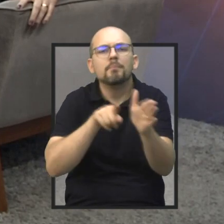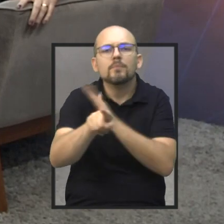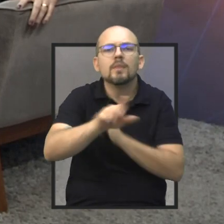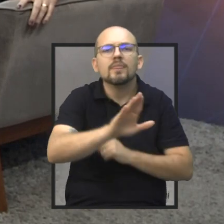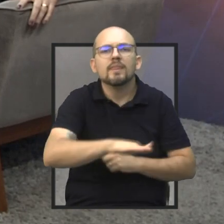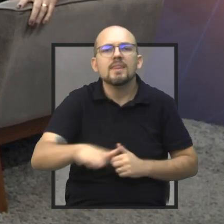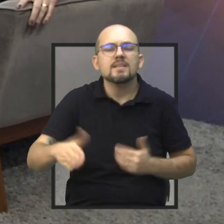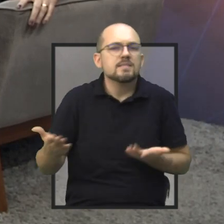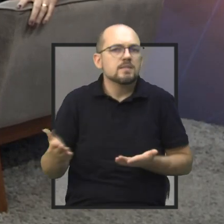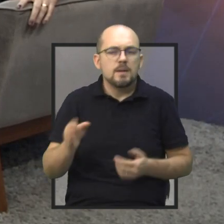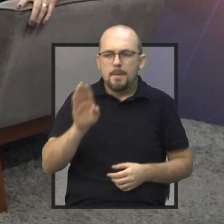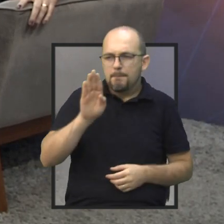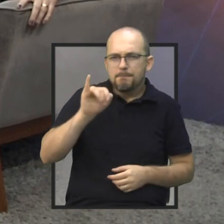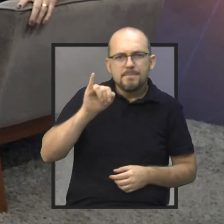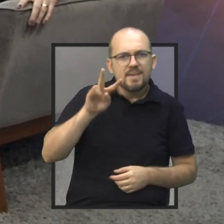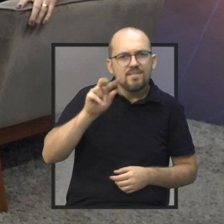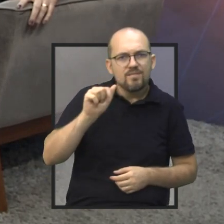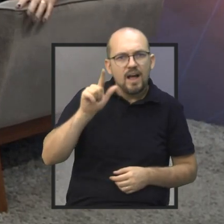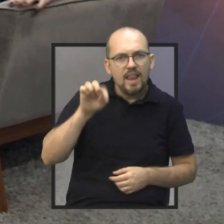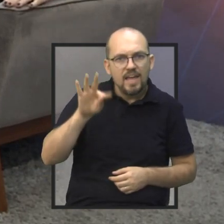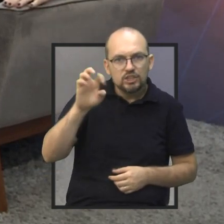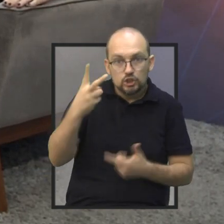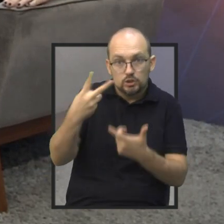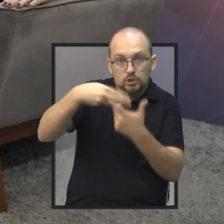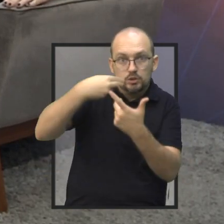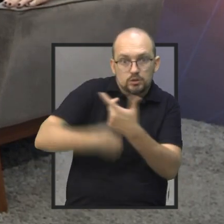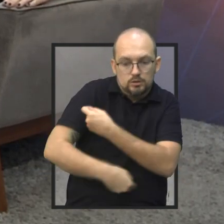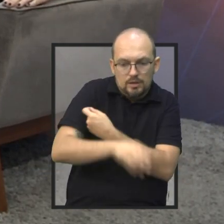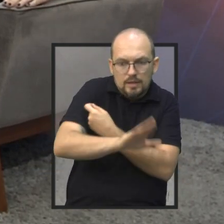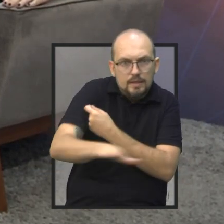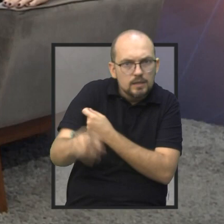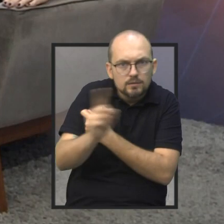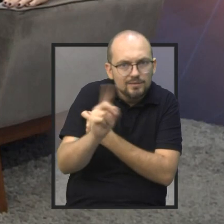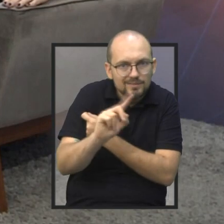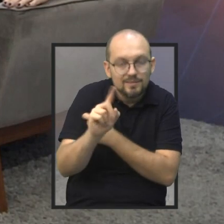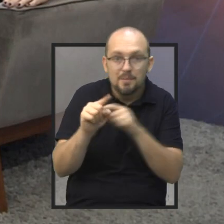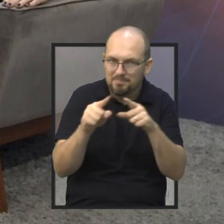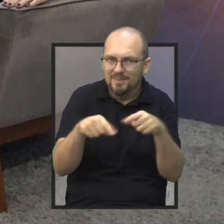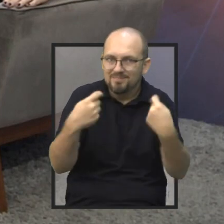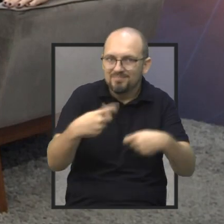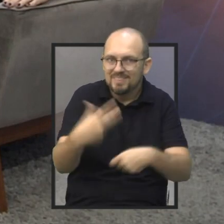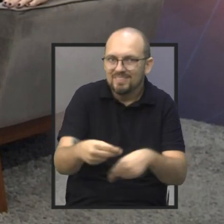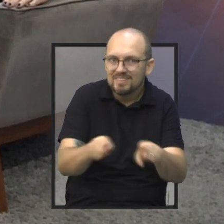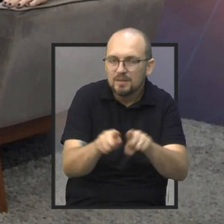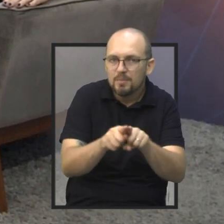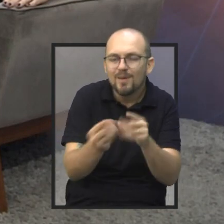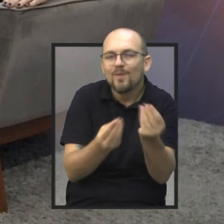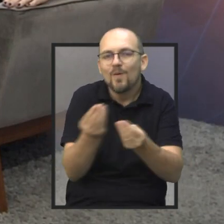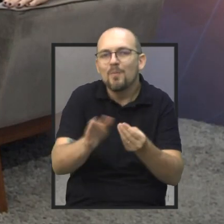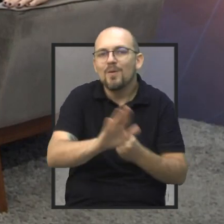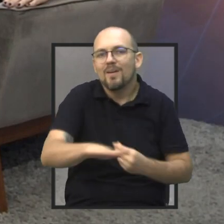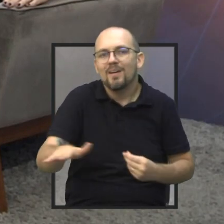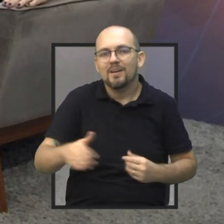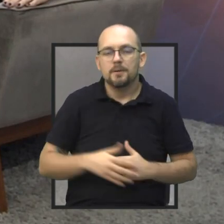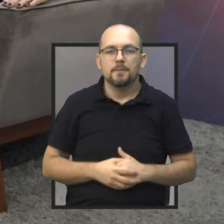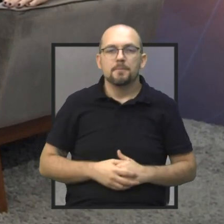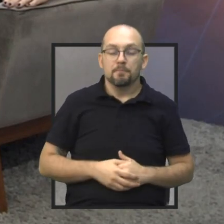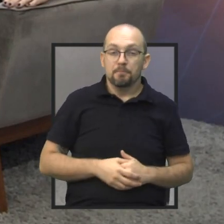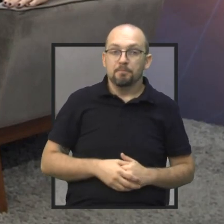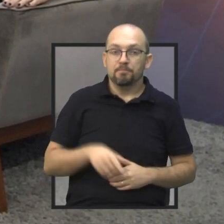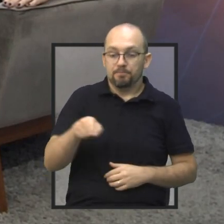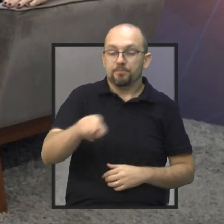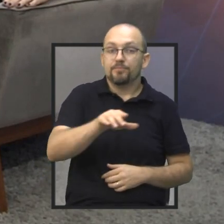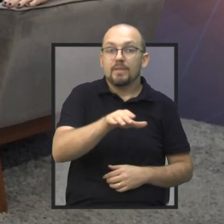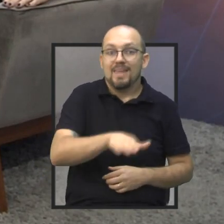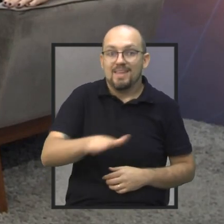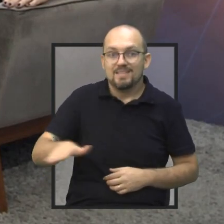falar isso, né? A bivalente não está disponível para as crianças, mas as crianças também têm que ter o sistema vacinal delas, né? Então, vamos lá. As